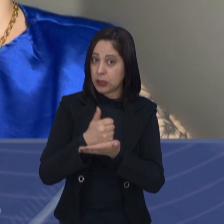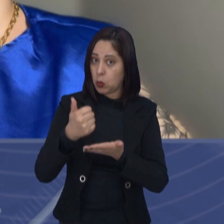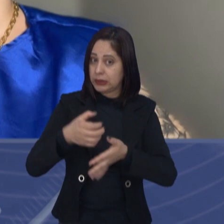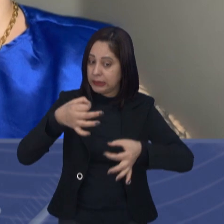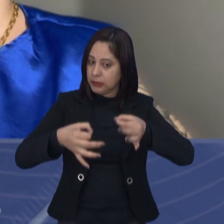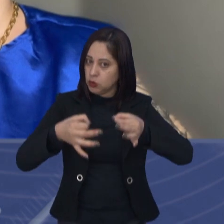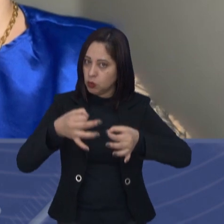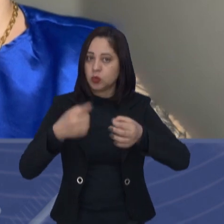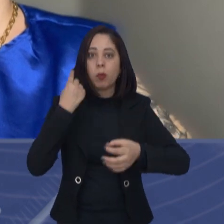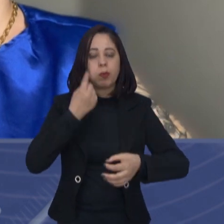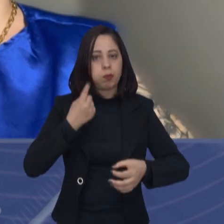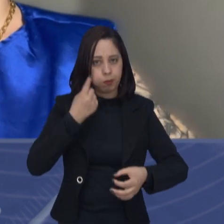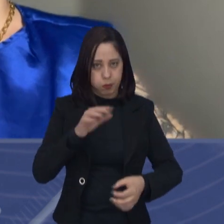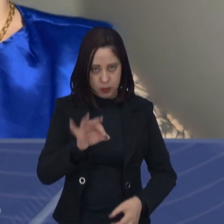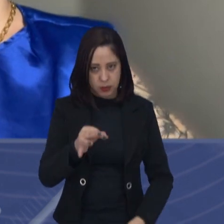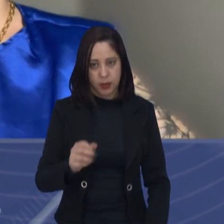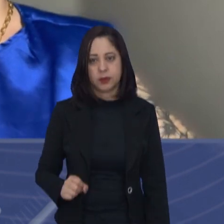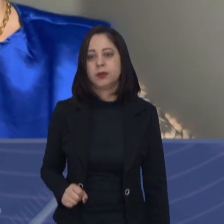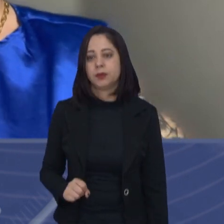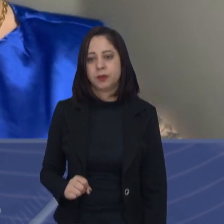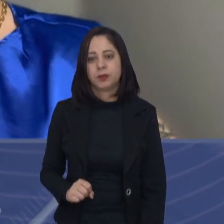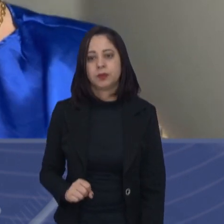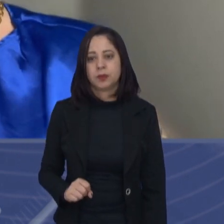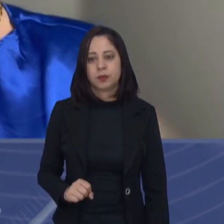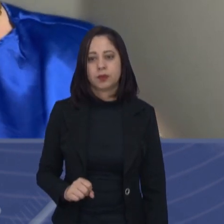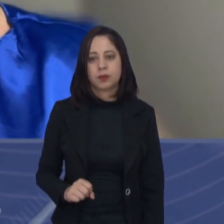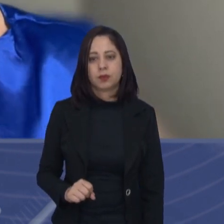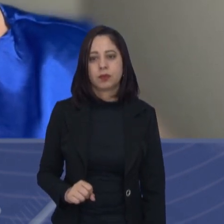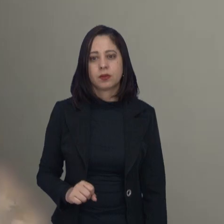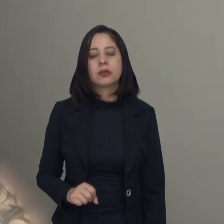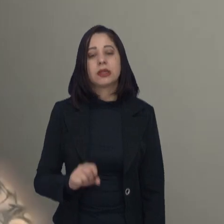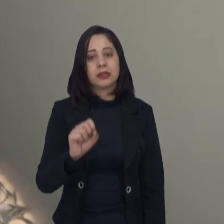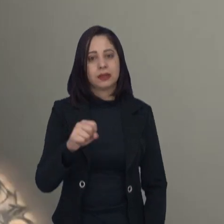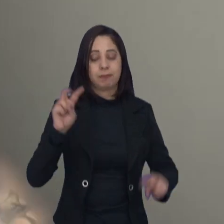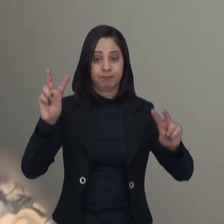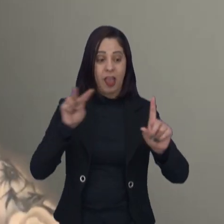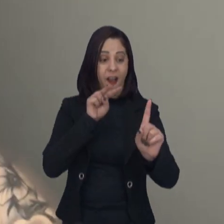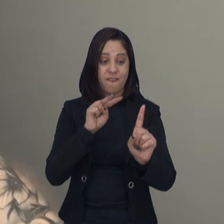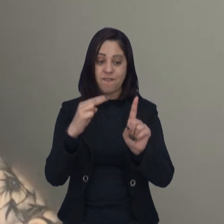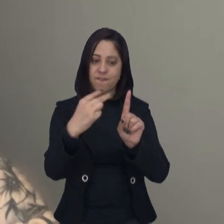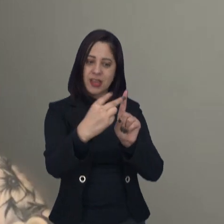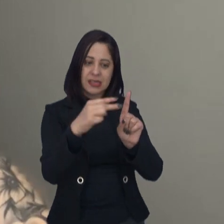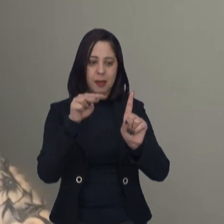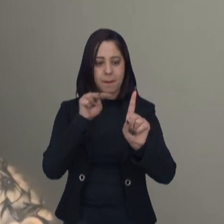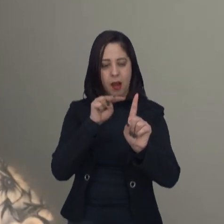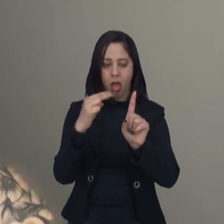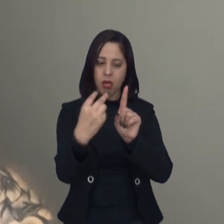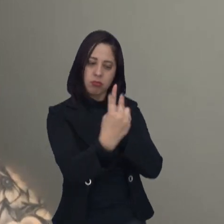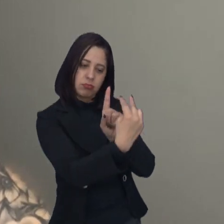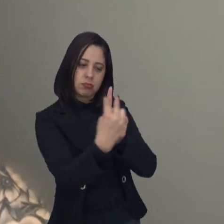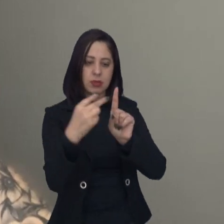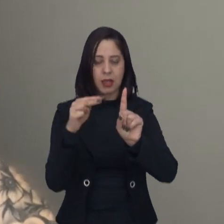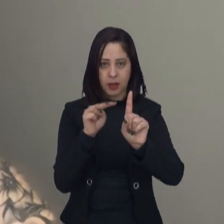gente vem falando aqui. Exatamente, igual a gente falou, né? A visibilidade, ela leva à vulnerabilidade, é o que eu gosto de explicar para